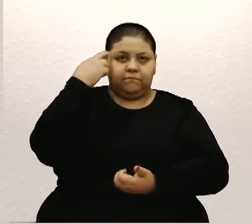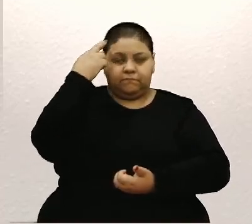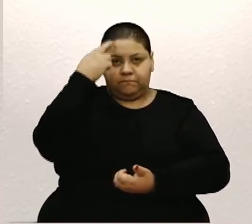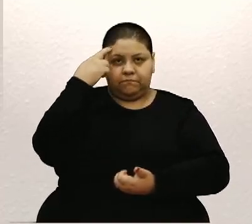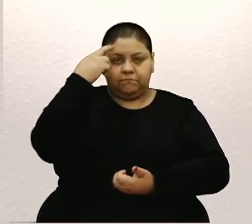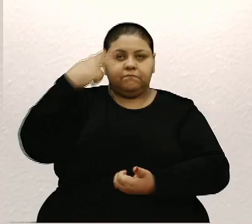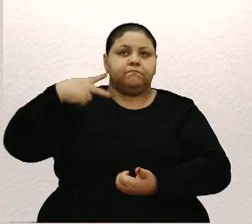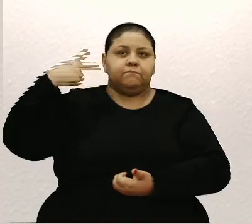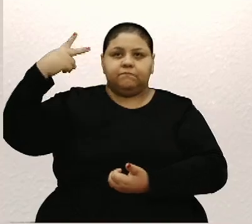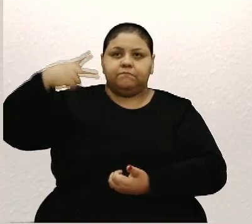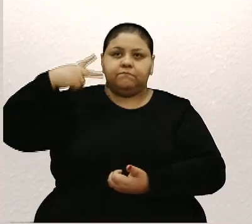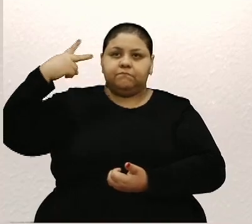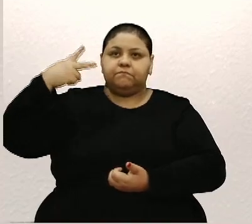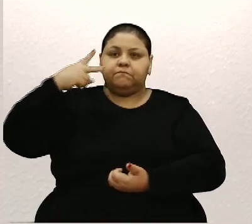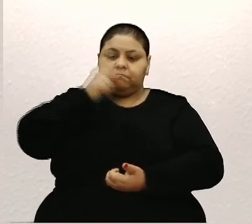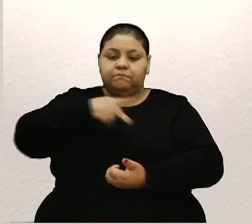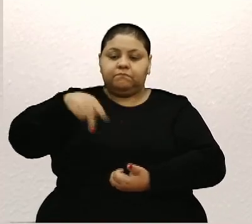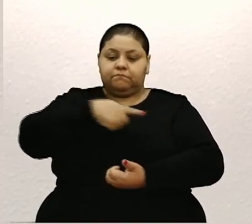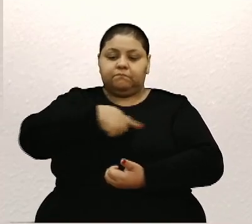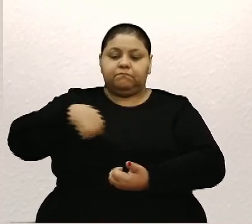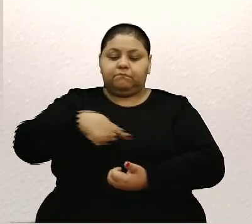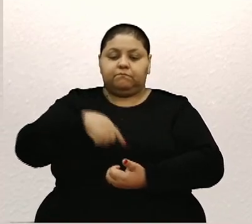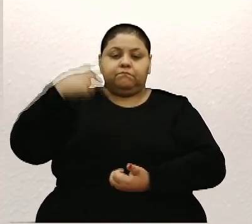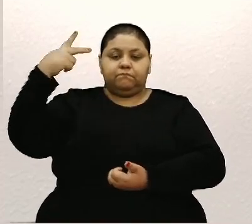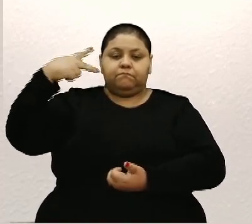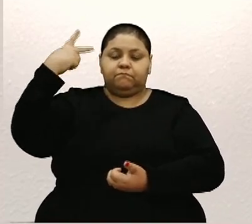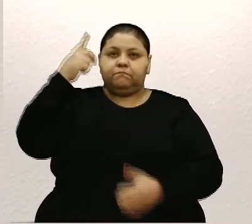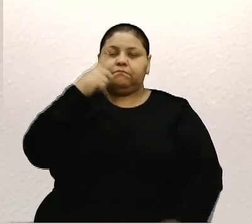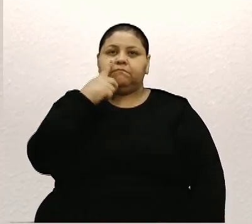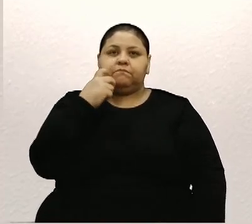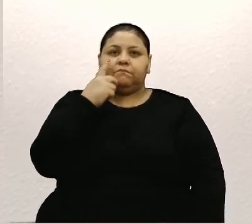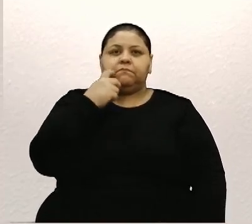Malcorra Bueno, vereador Ricardo Zanquim, vereadora Rose Frigeiro e